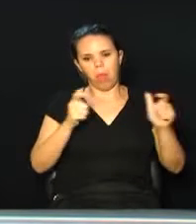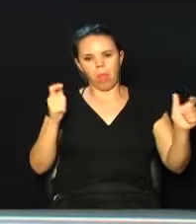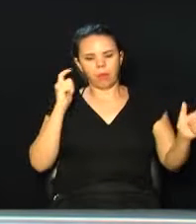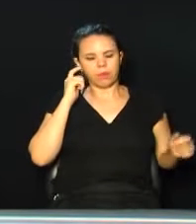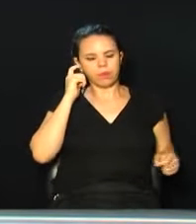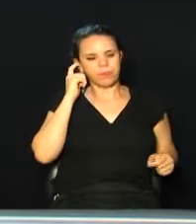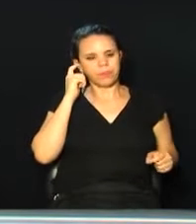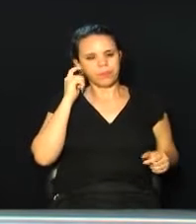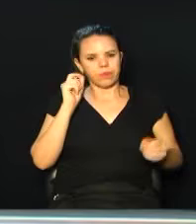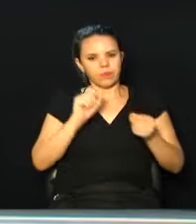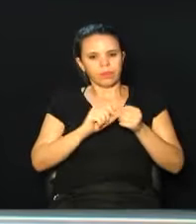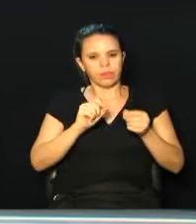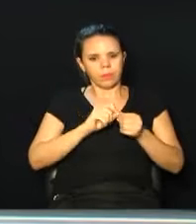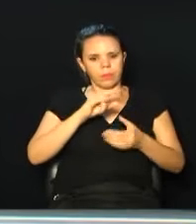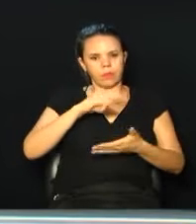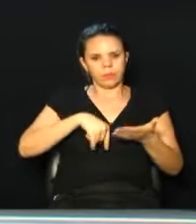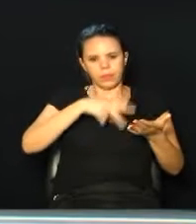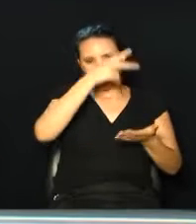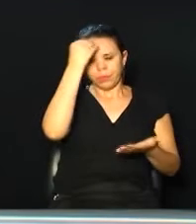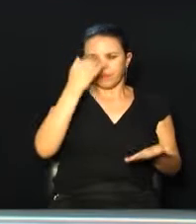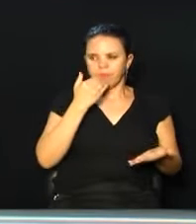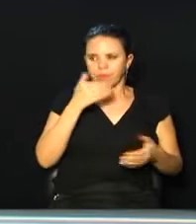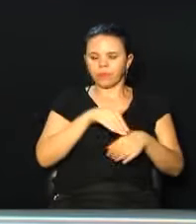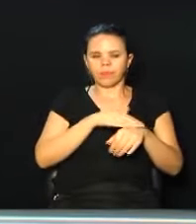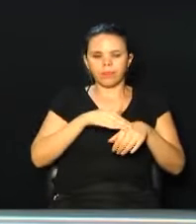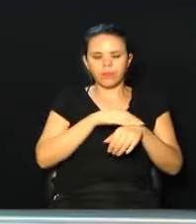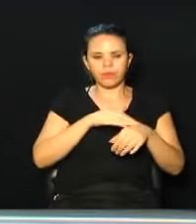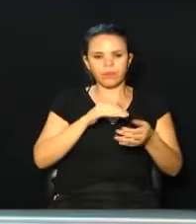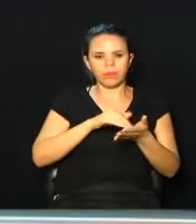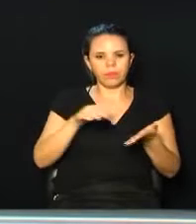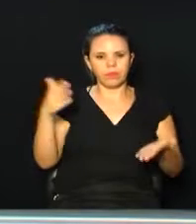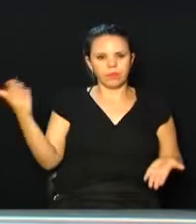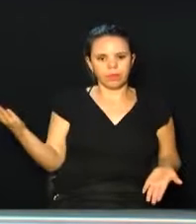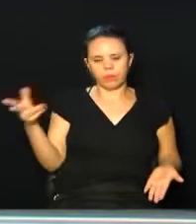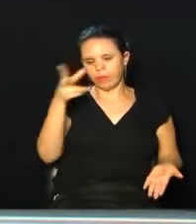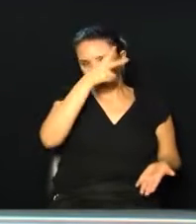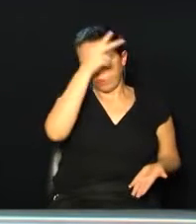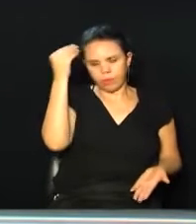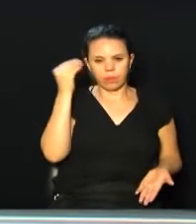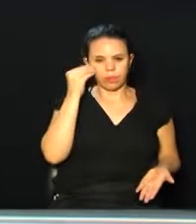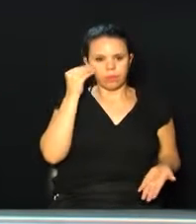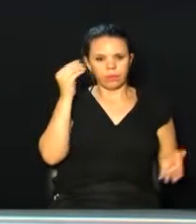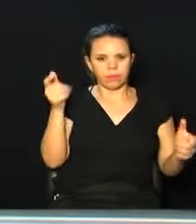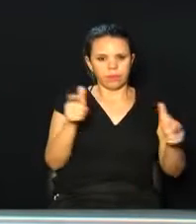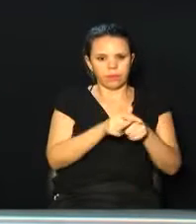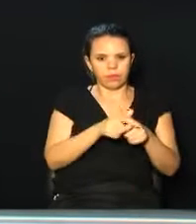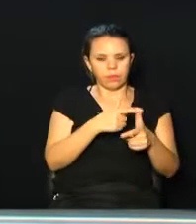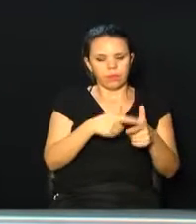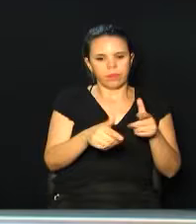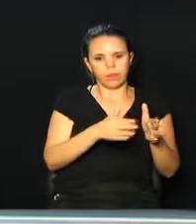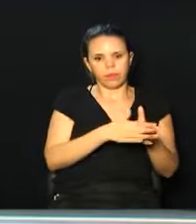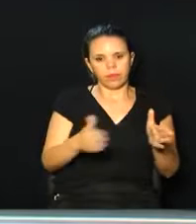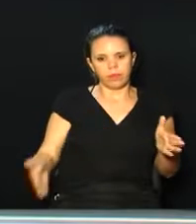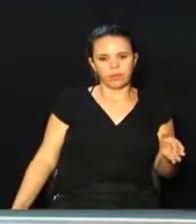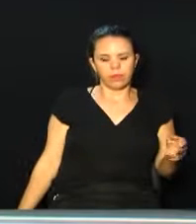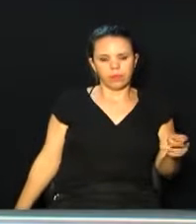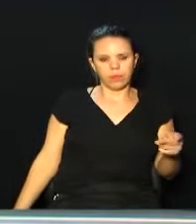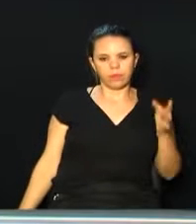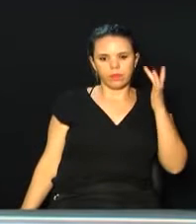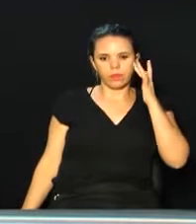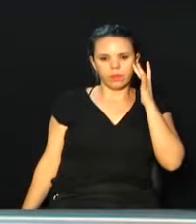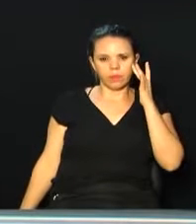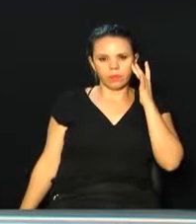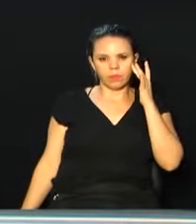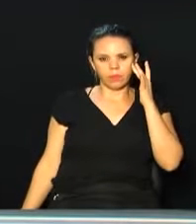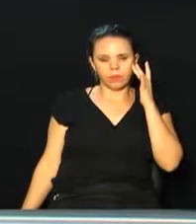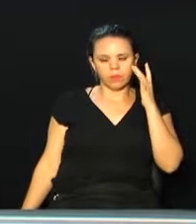Nós fazemos a indicação, conversamos com o secretário, com o prefeito para tentar amenizar esse período. Então, eu acho que